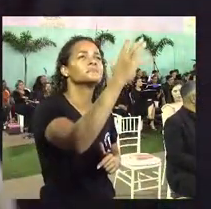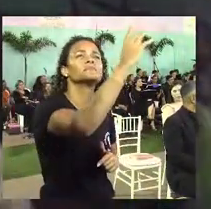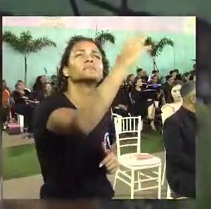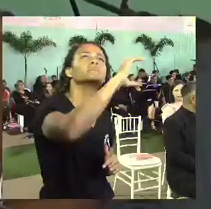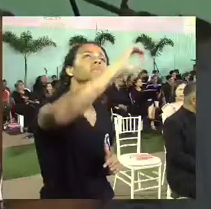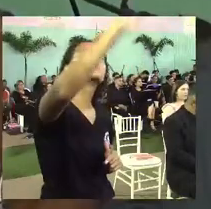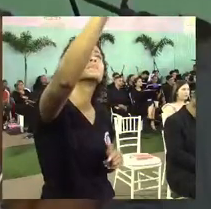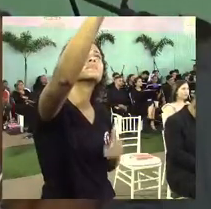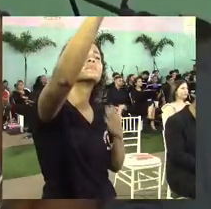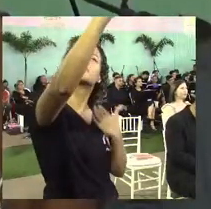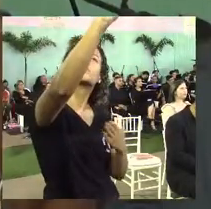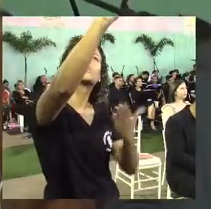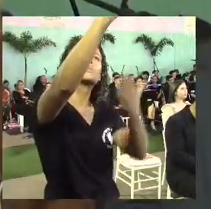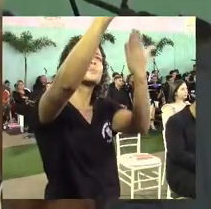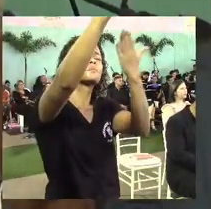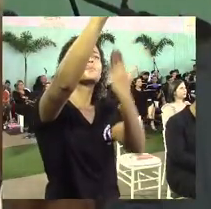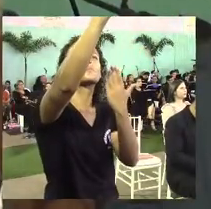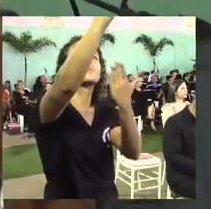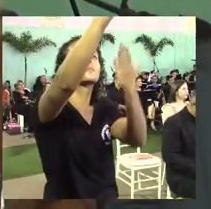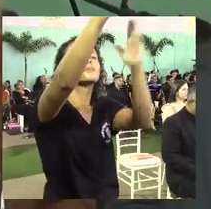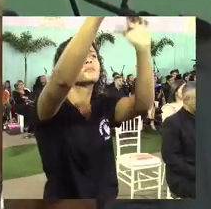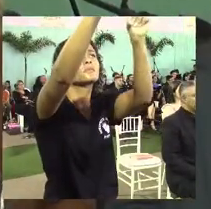te adorarei